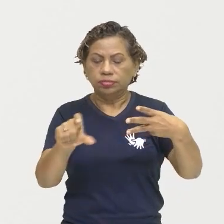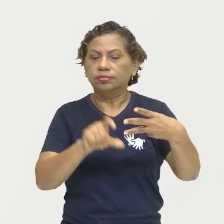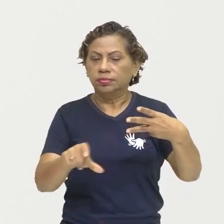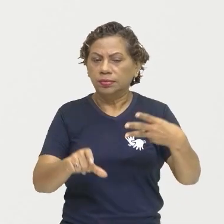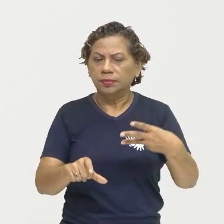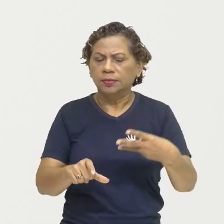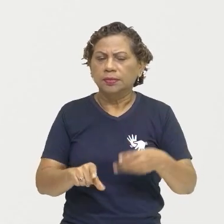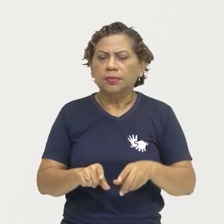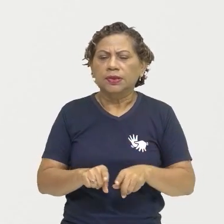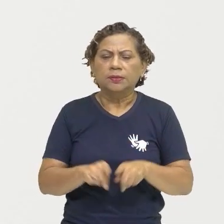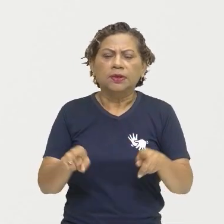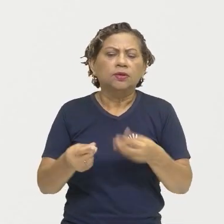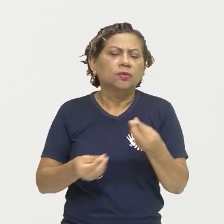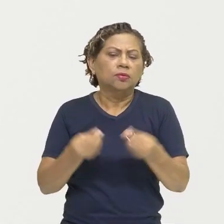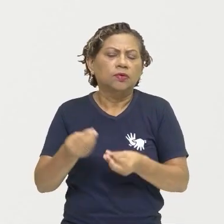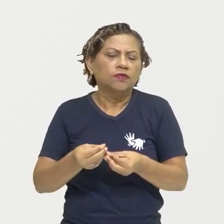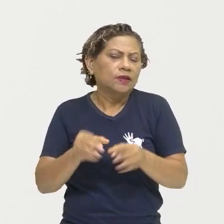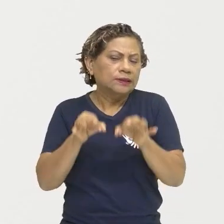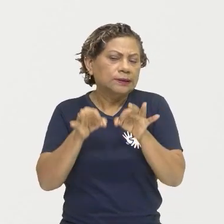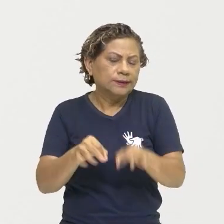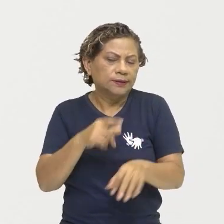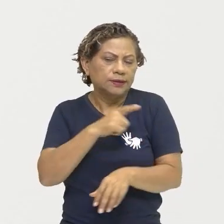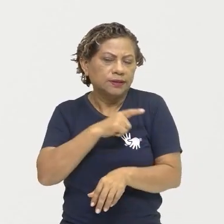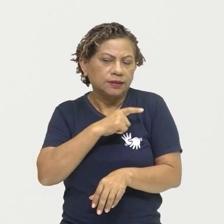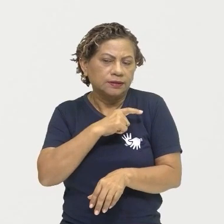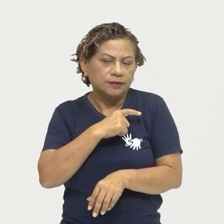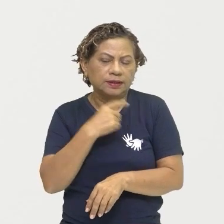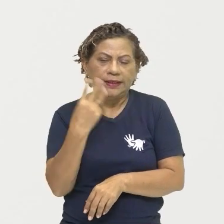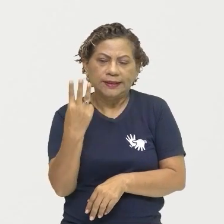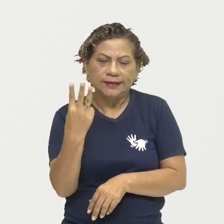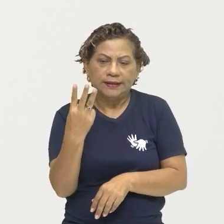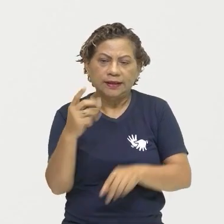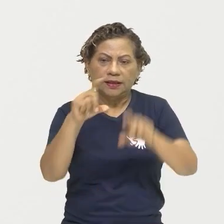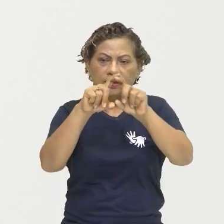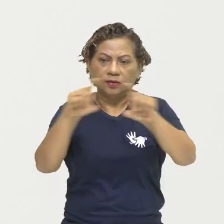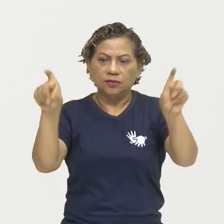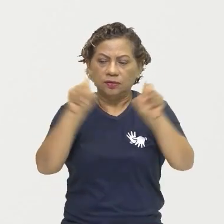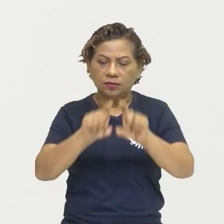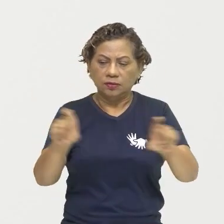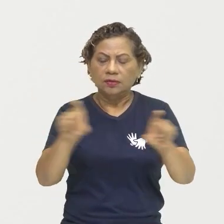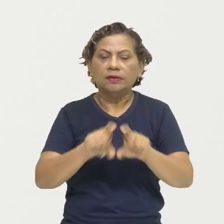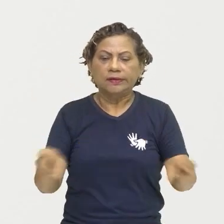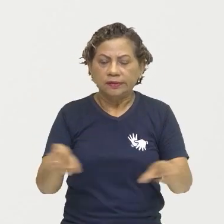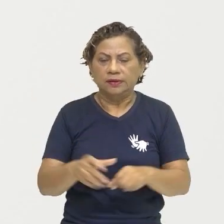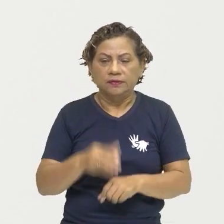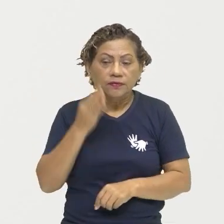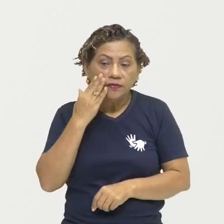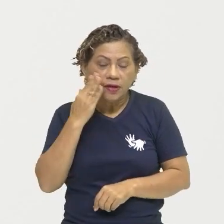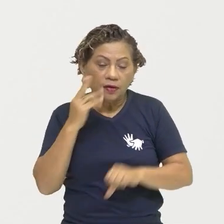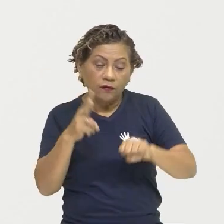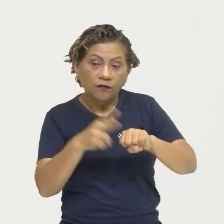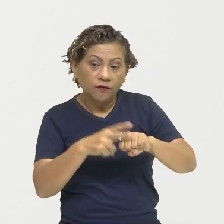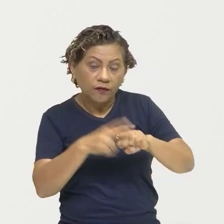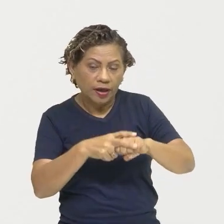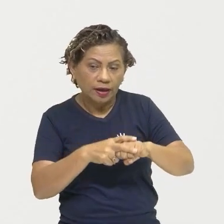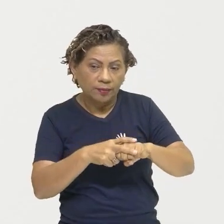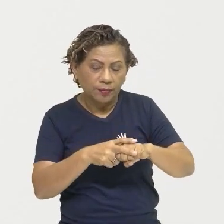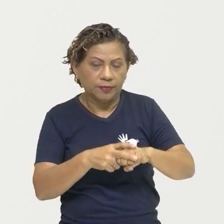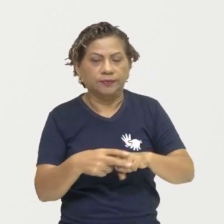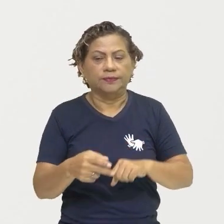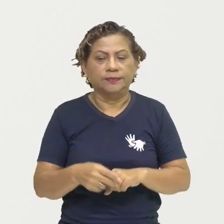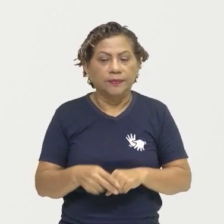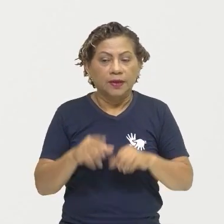de que eu tenho 3 orações aqui? Lembra que a oração é marcada pela presença do verbo. Eu marco aqui, você marca aí. Vamos